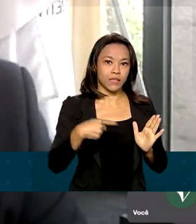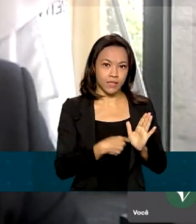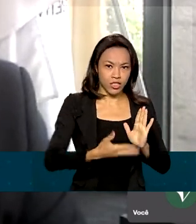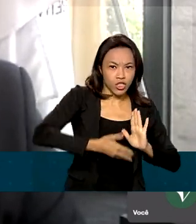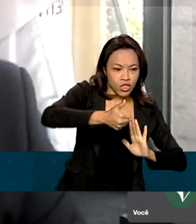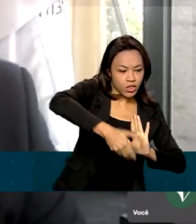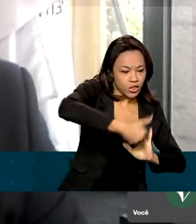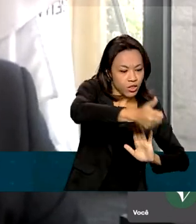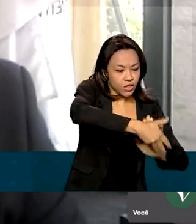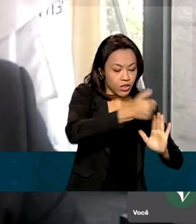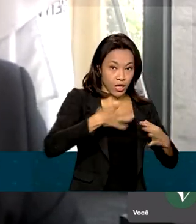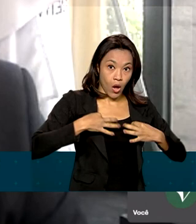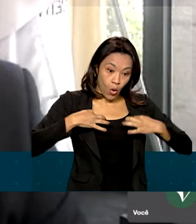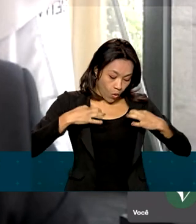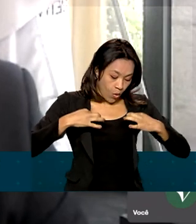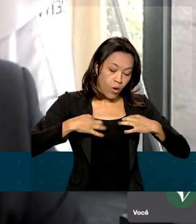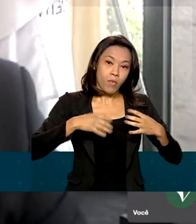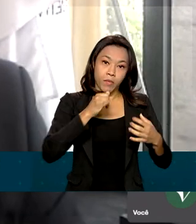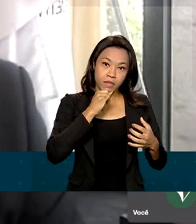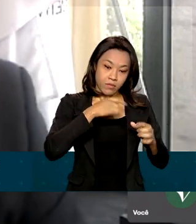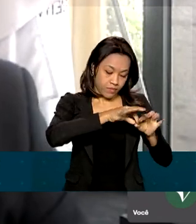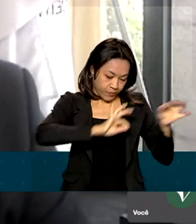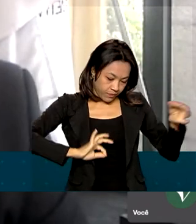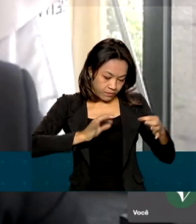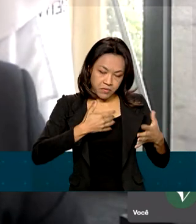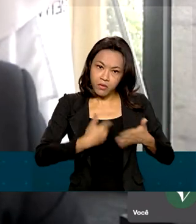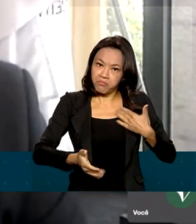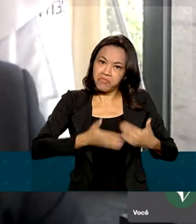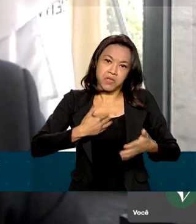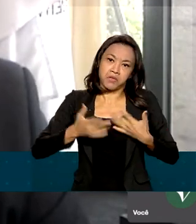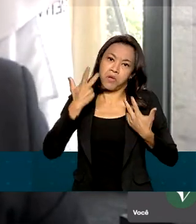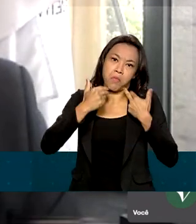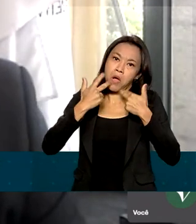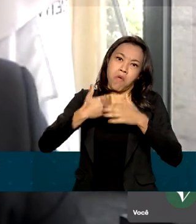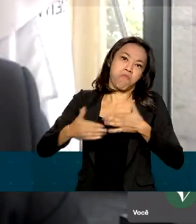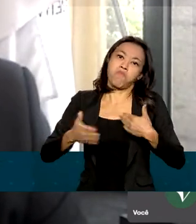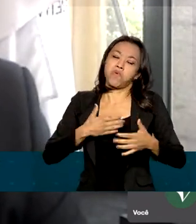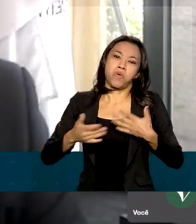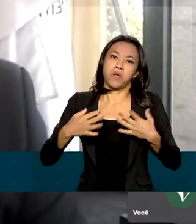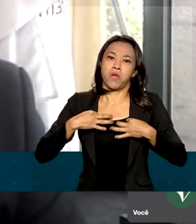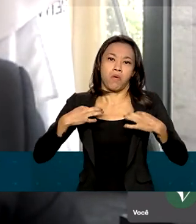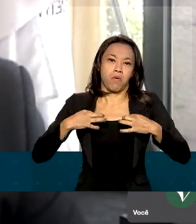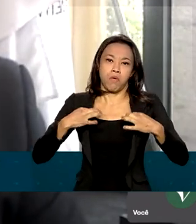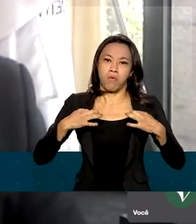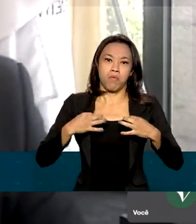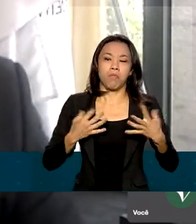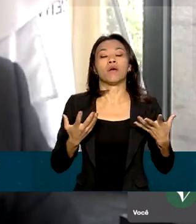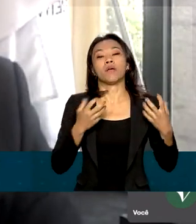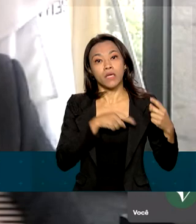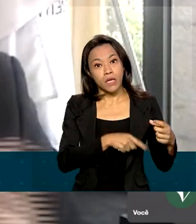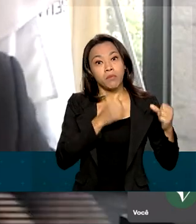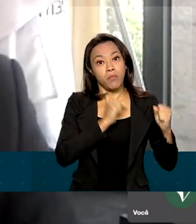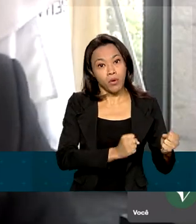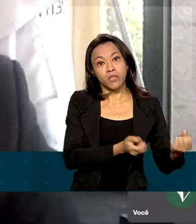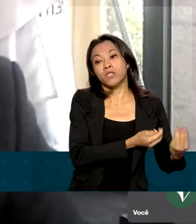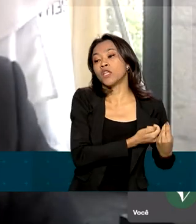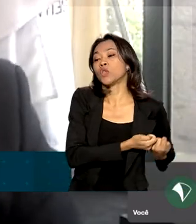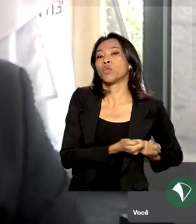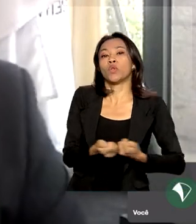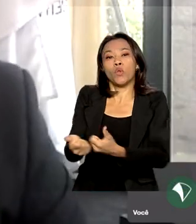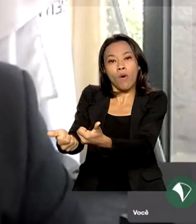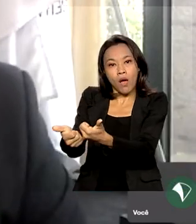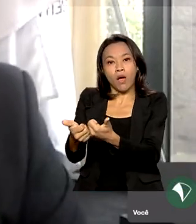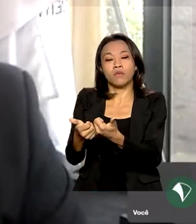daquela marca famosa do vestuário e tira etiqueta ele passa a ser um vestuário normal eu vestuário com qualquer outro e ele pode ser doado